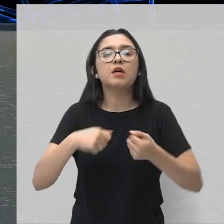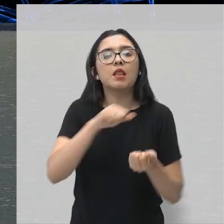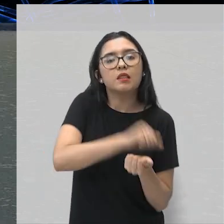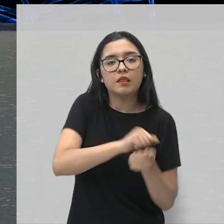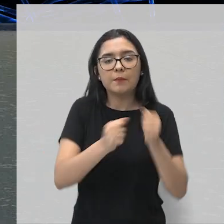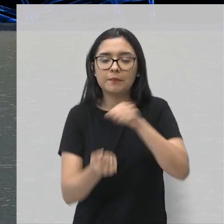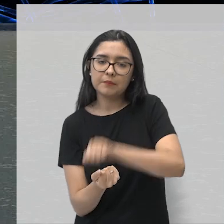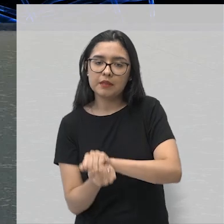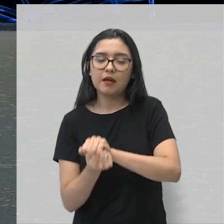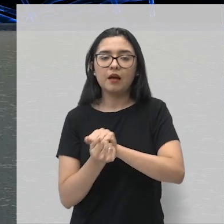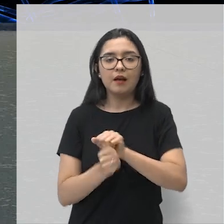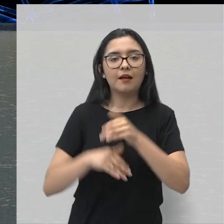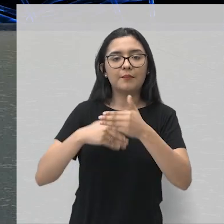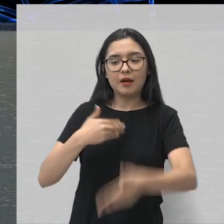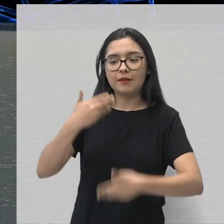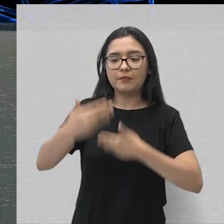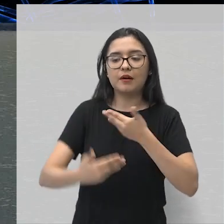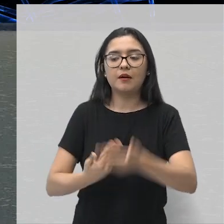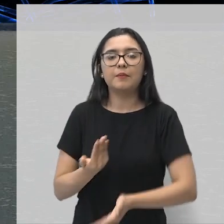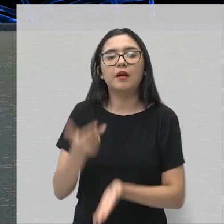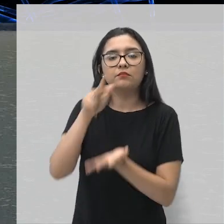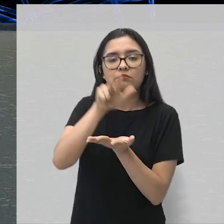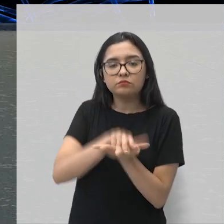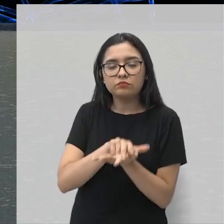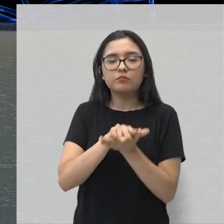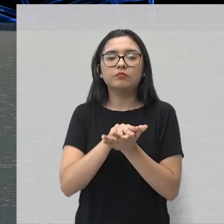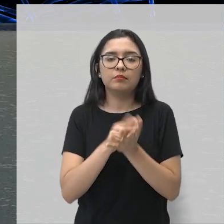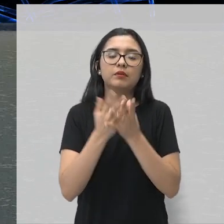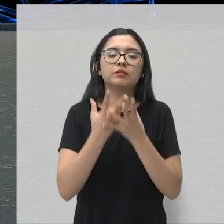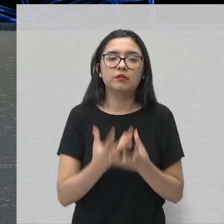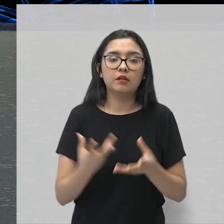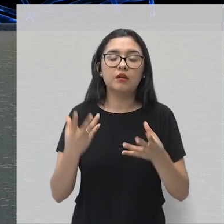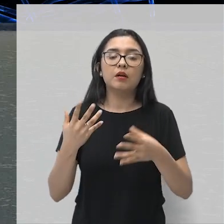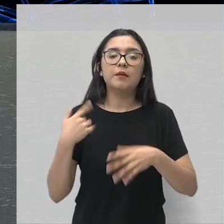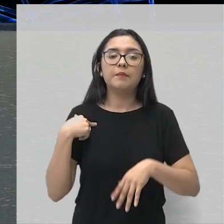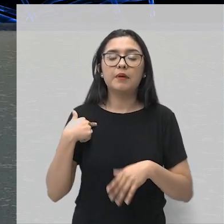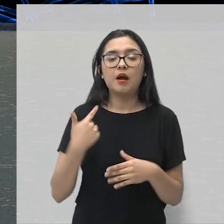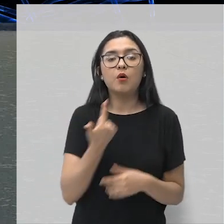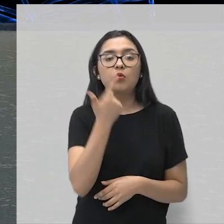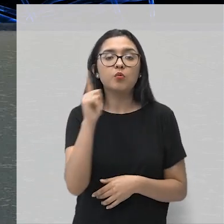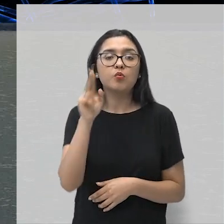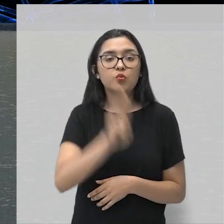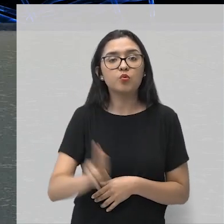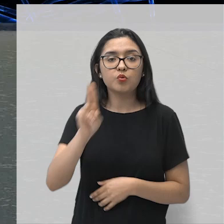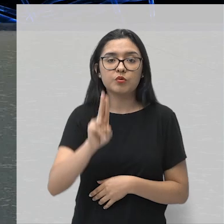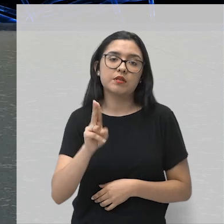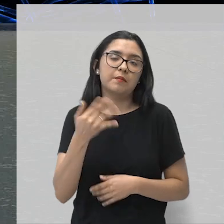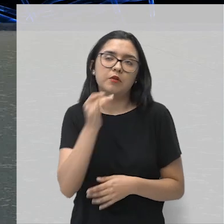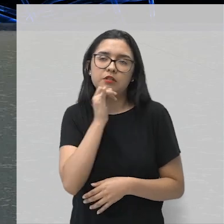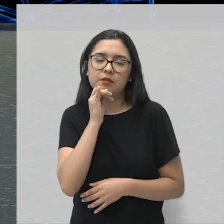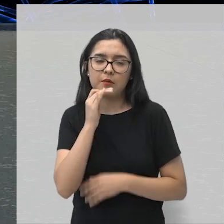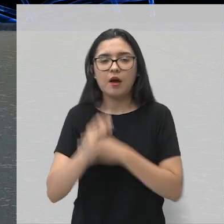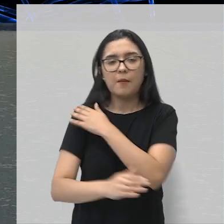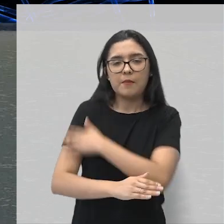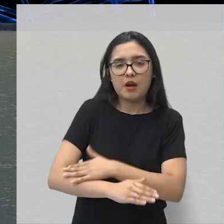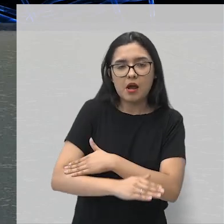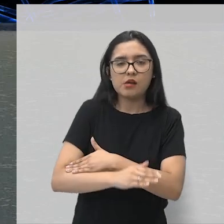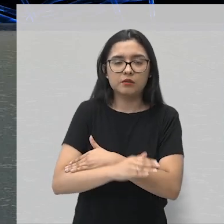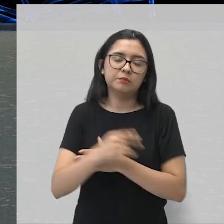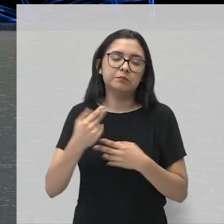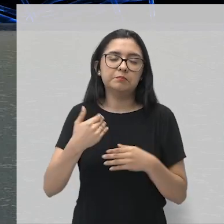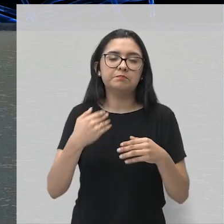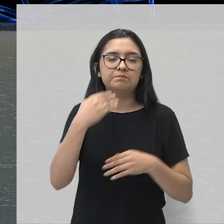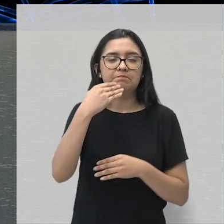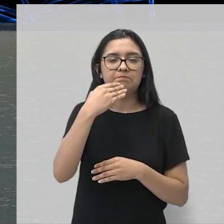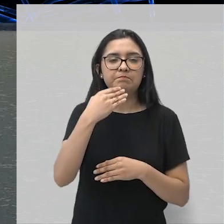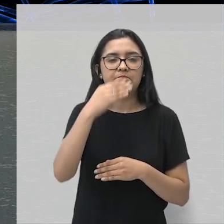nos próximos dias de recuperação a utilizar o outro membro com mais frequência, né? Inclusive em atividades